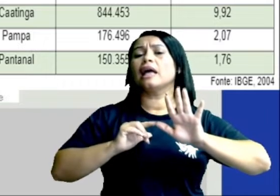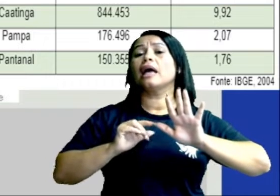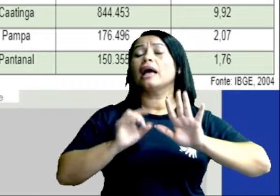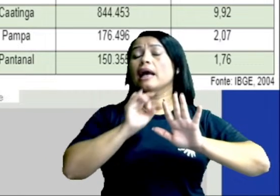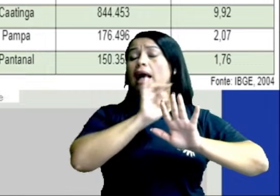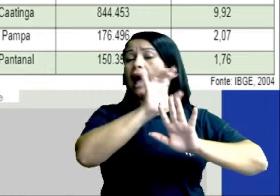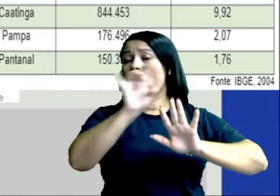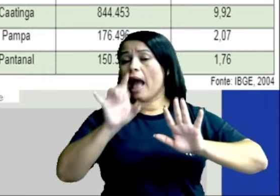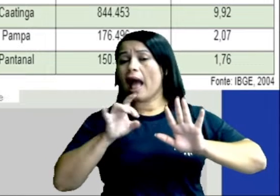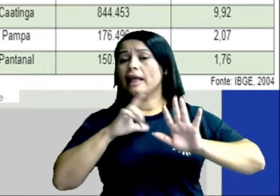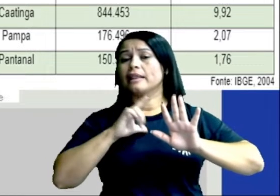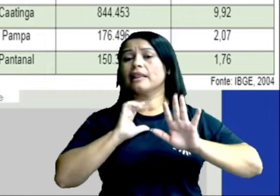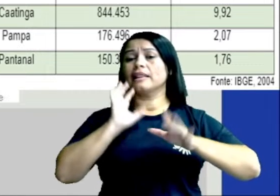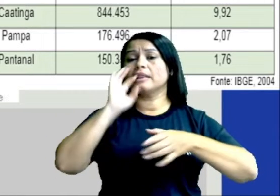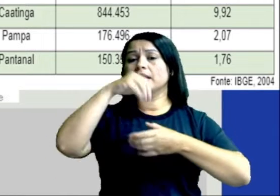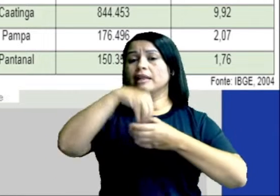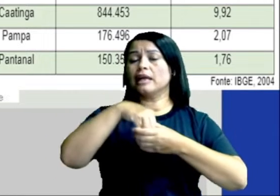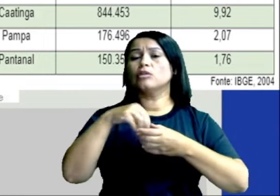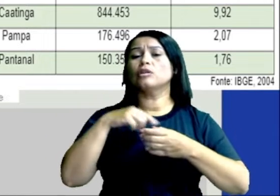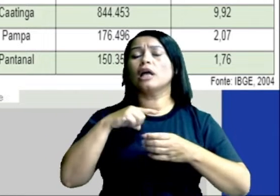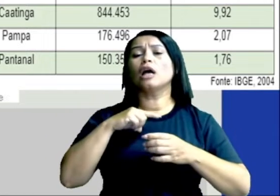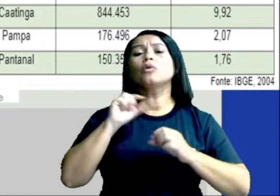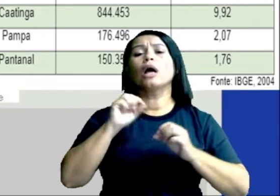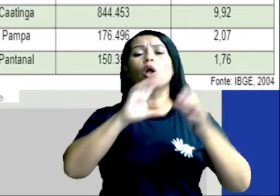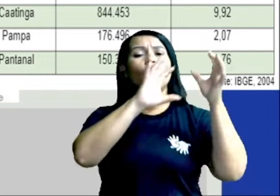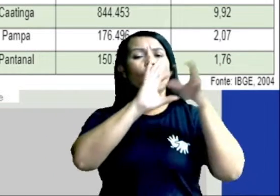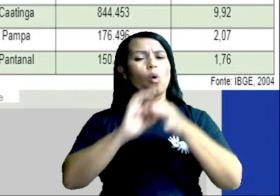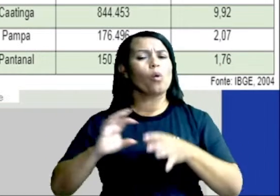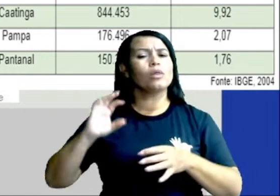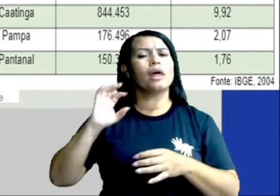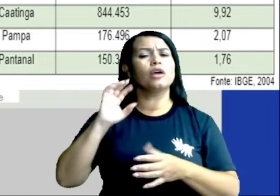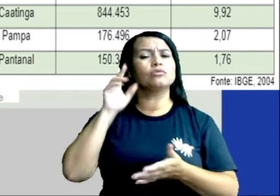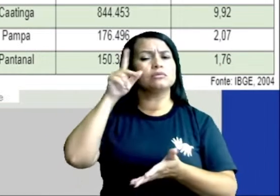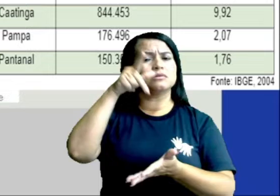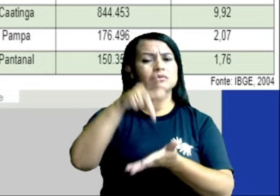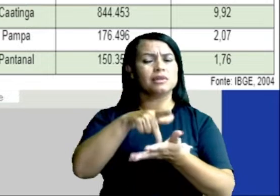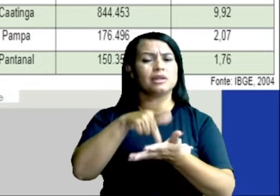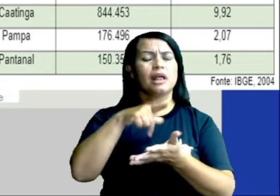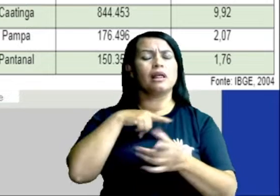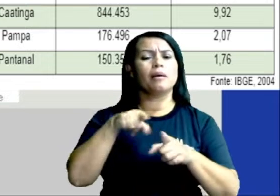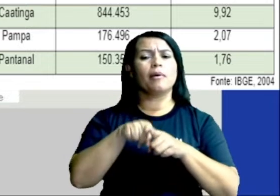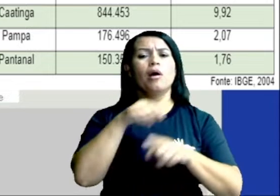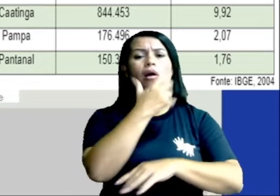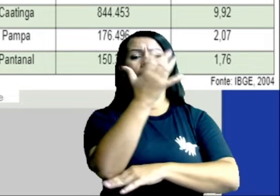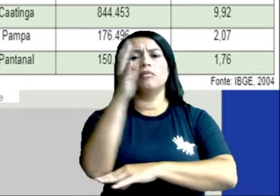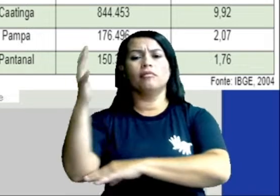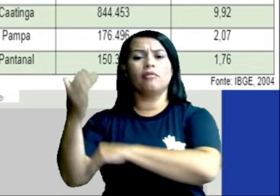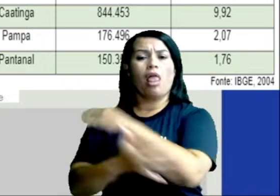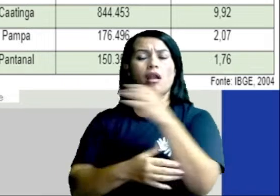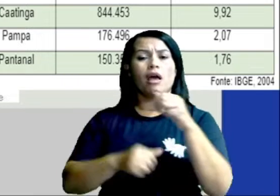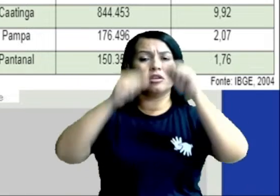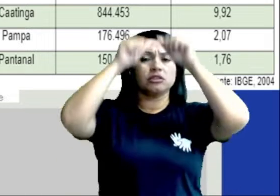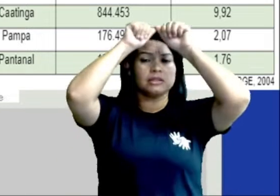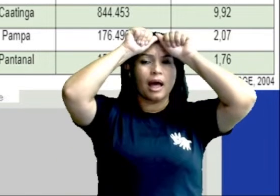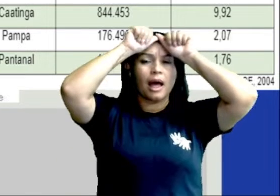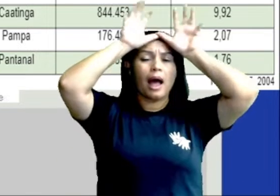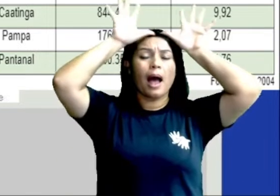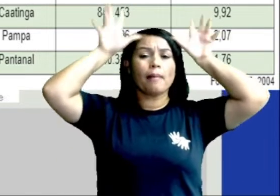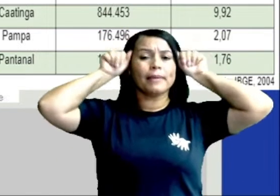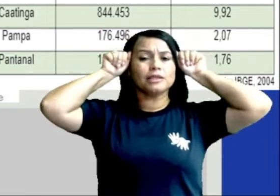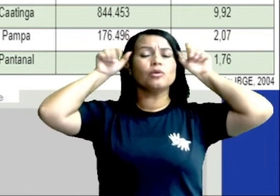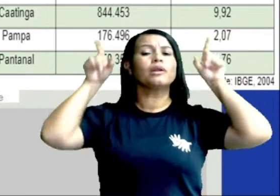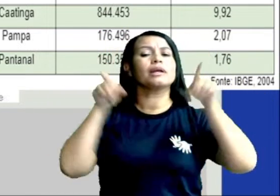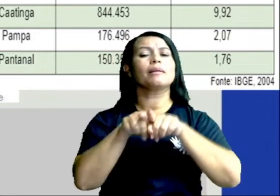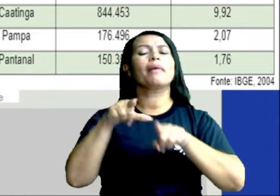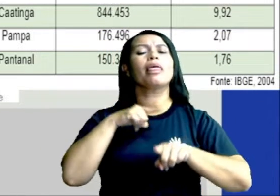paisagem vegetal, num contexto original, tá? Então a gente tem o destaque aqui para a floresta amazônica, que originalmente